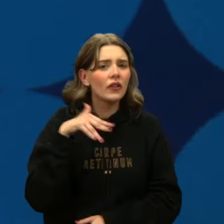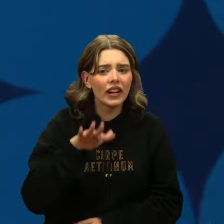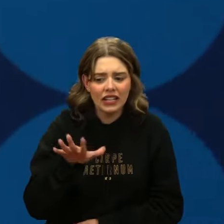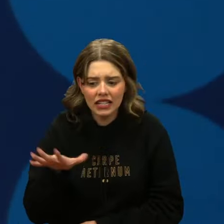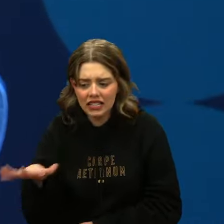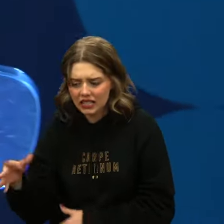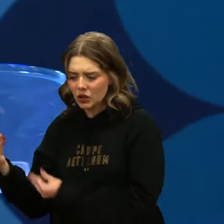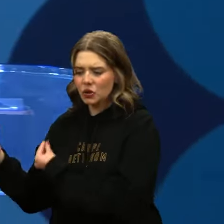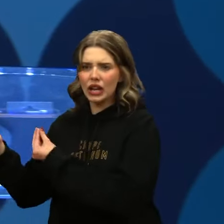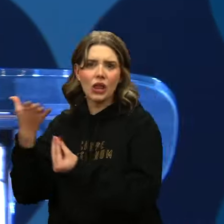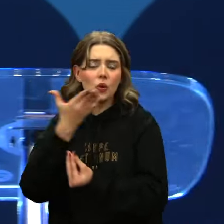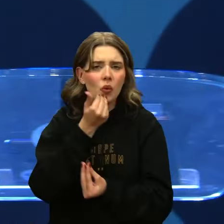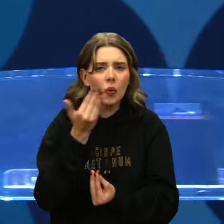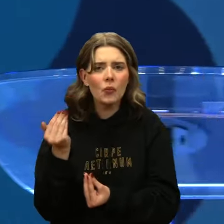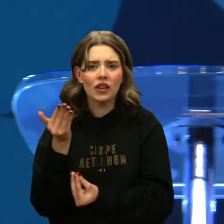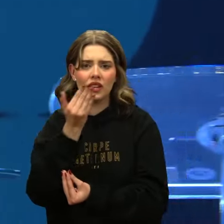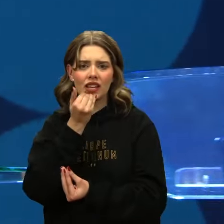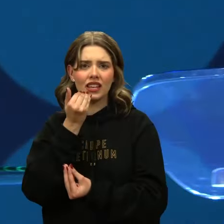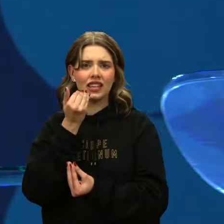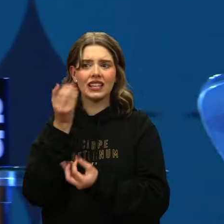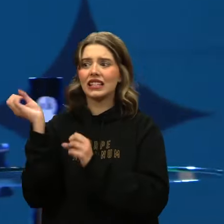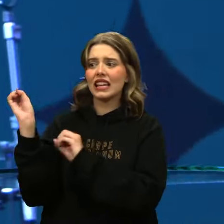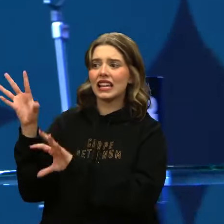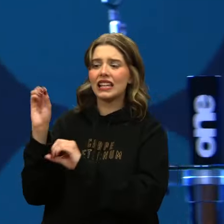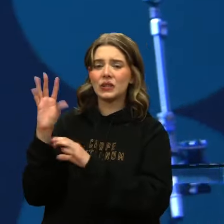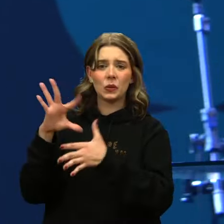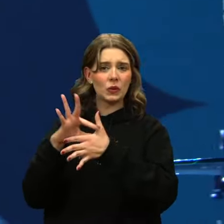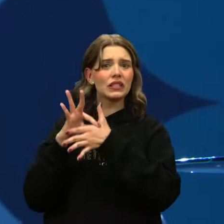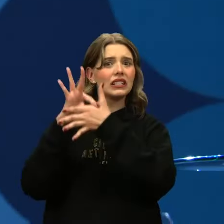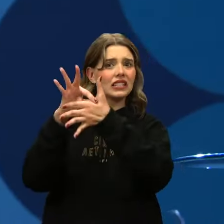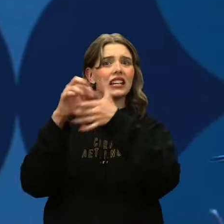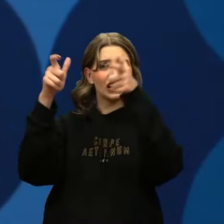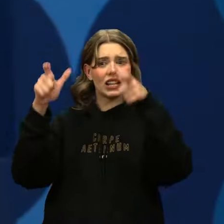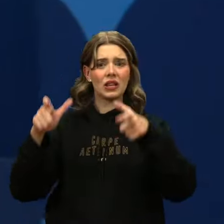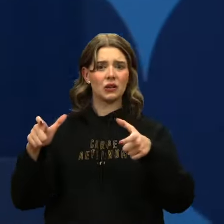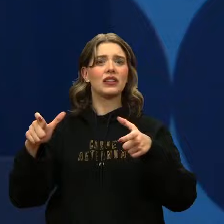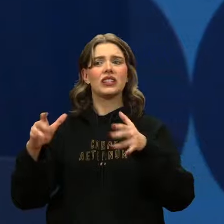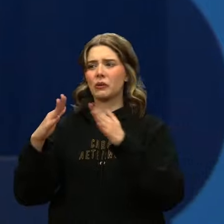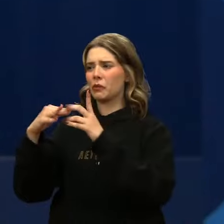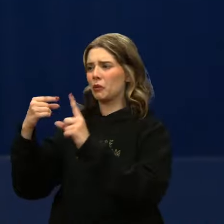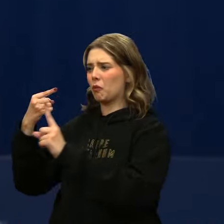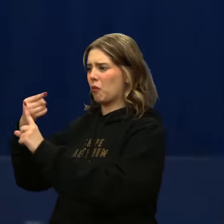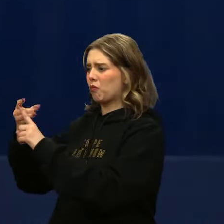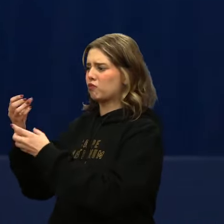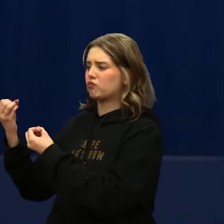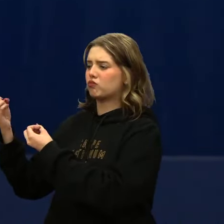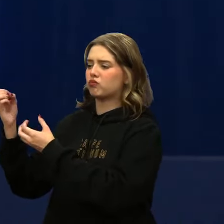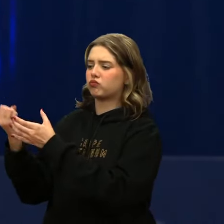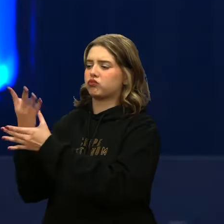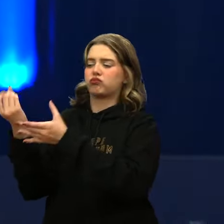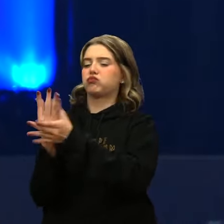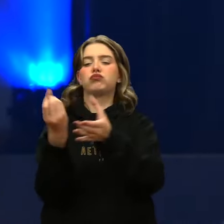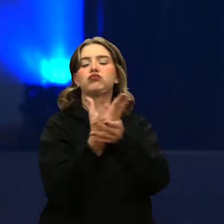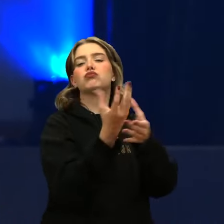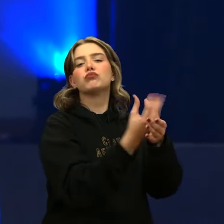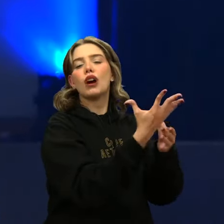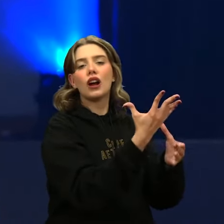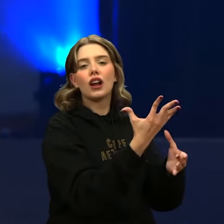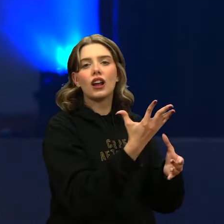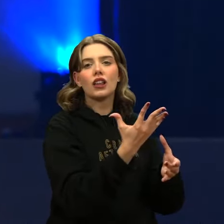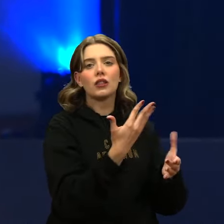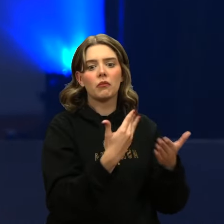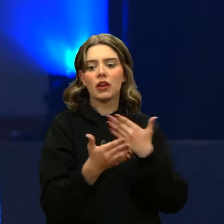montes. Ele está fazendo treinamento com os líderes locais, multiplicando igreja no meio das montanhas, no meio do nada em Honduras.